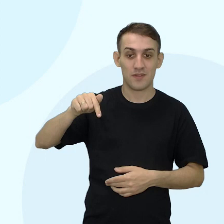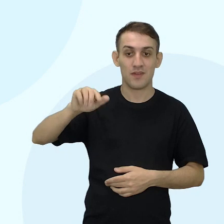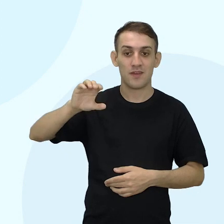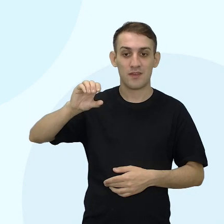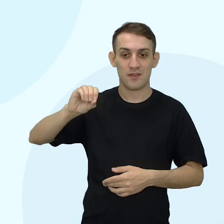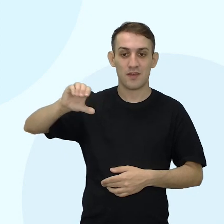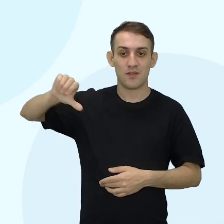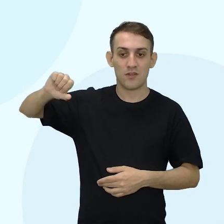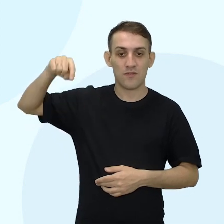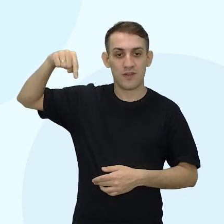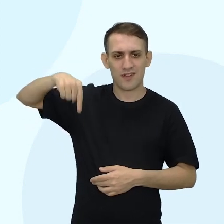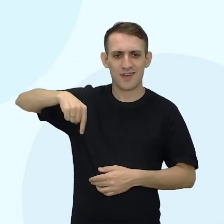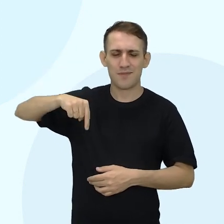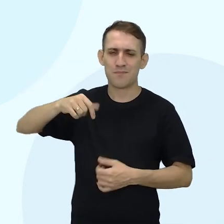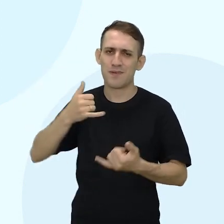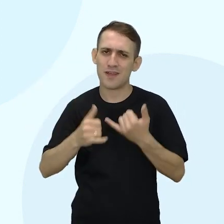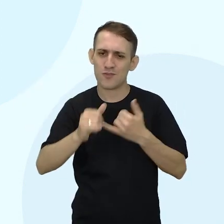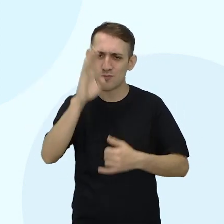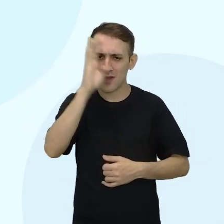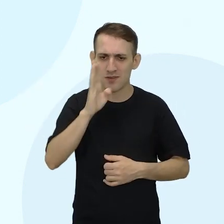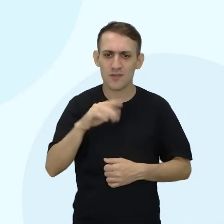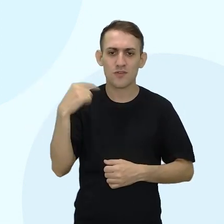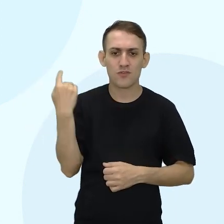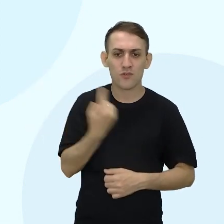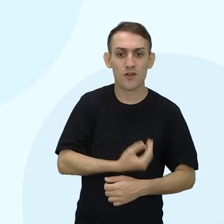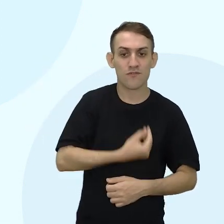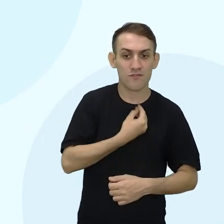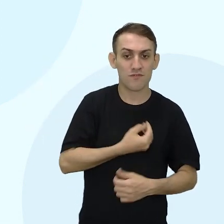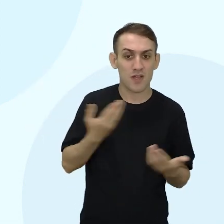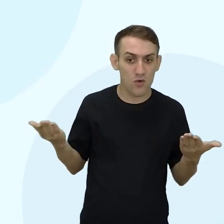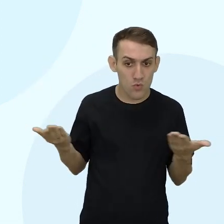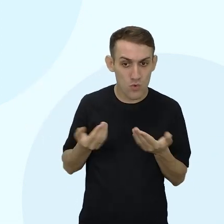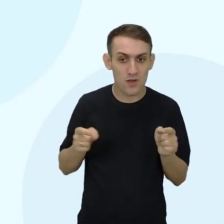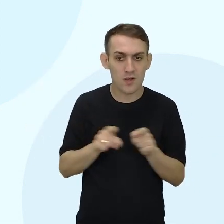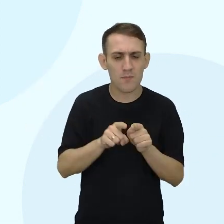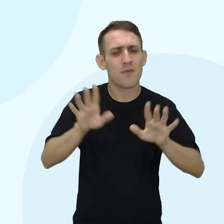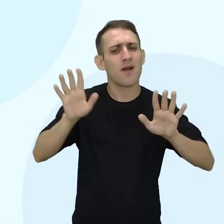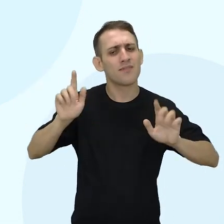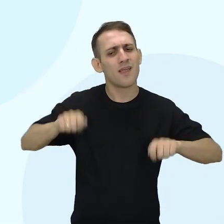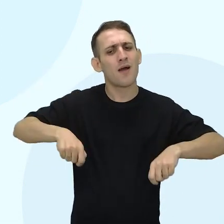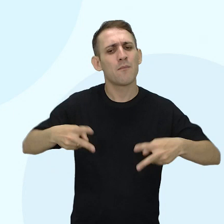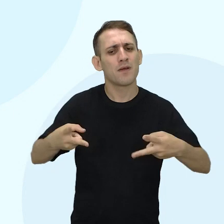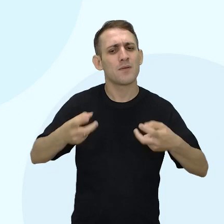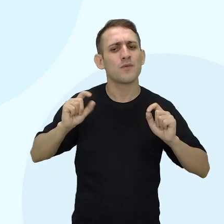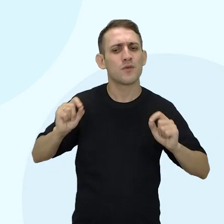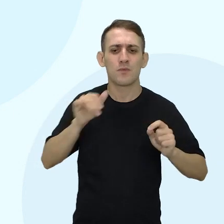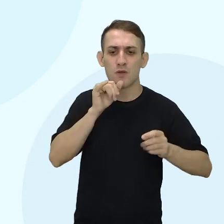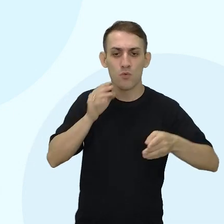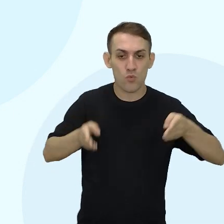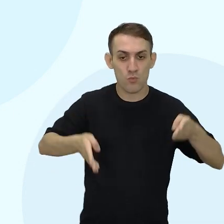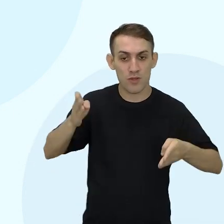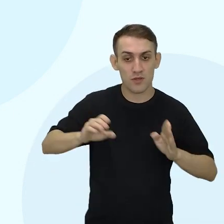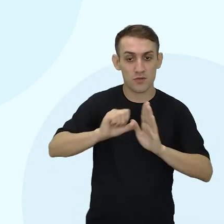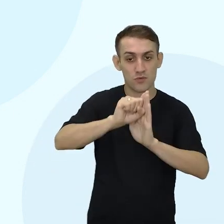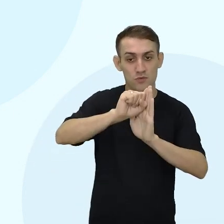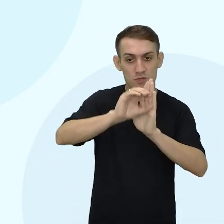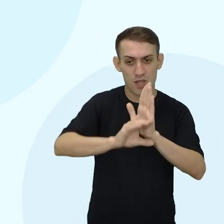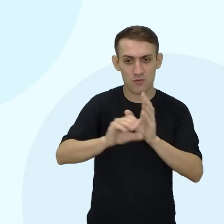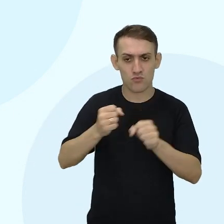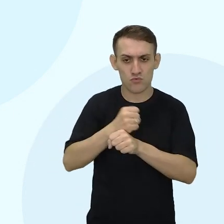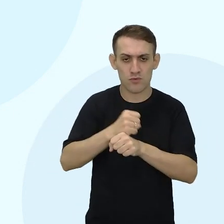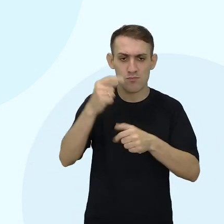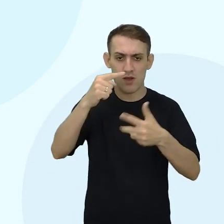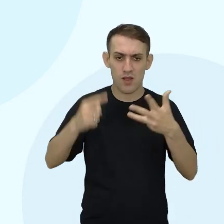um Brasil muito parecido com o que nós temos atualmente. Mas a gente consegue perceber que durante os séculos, os anos,